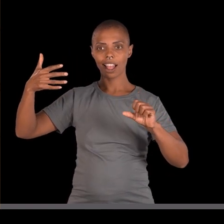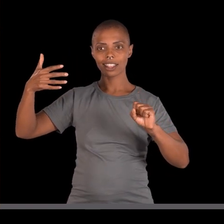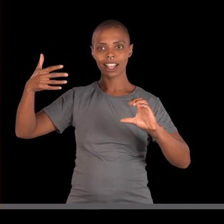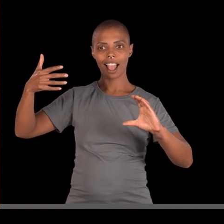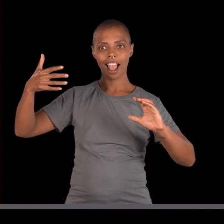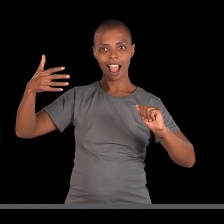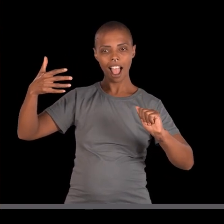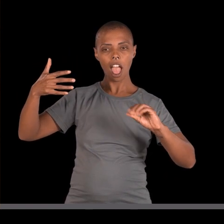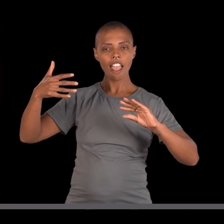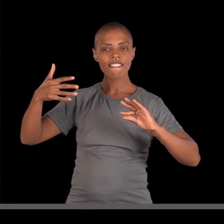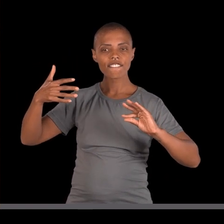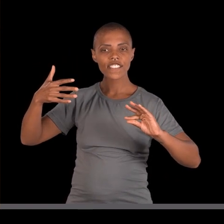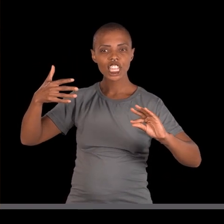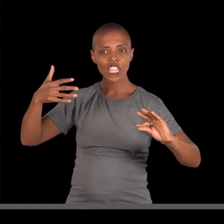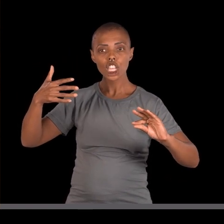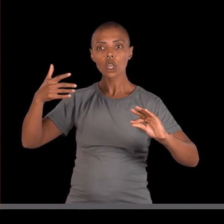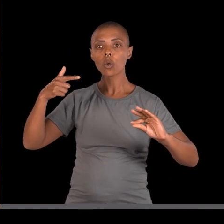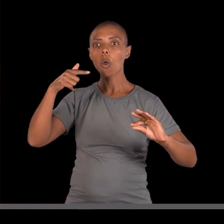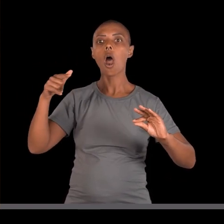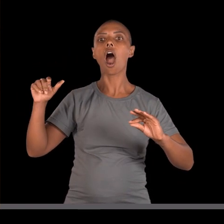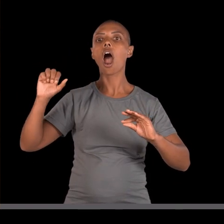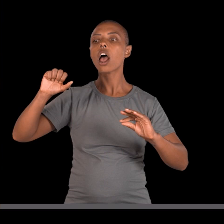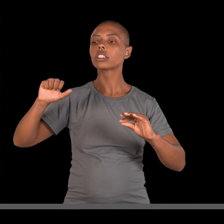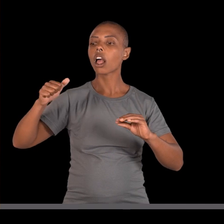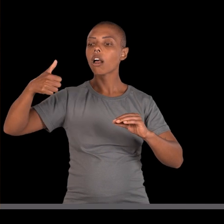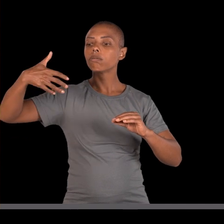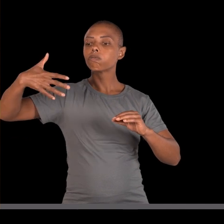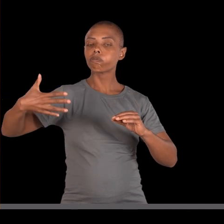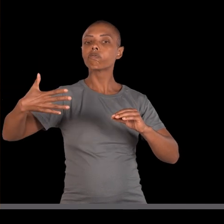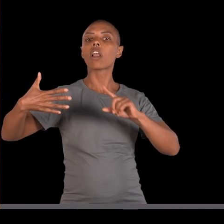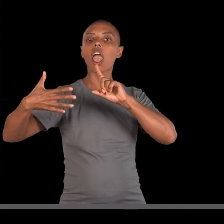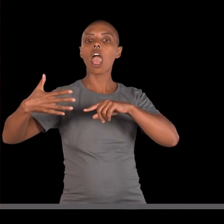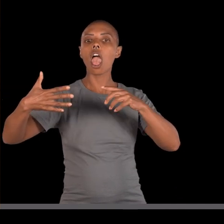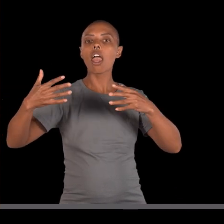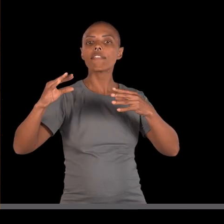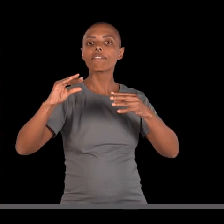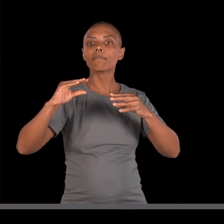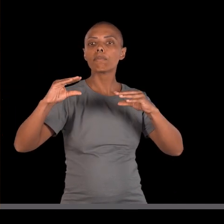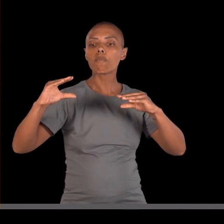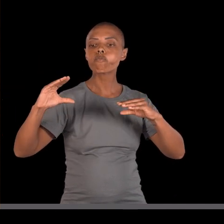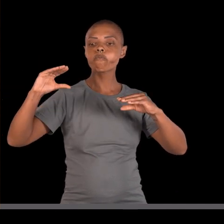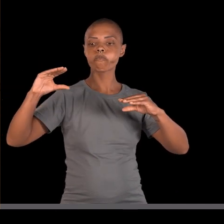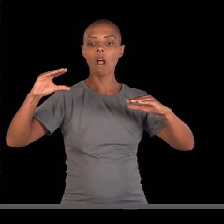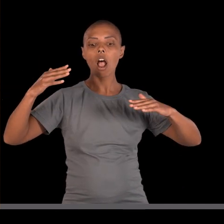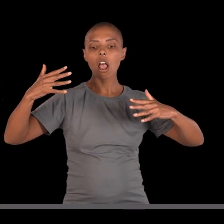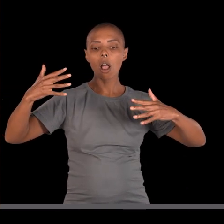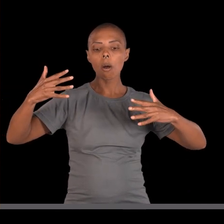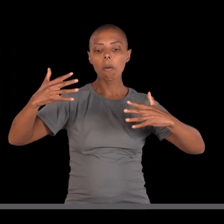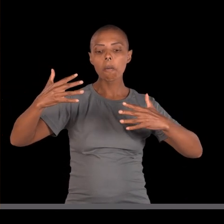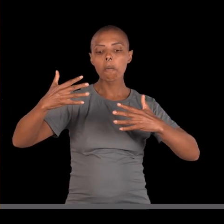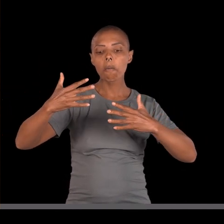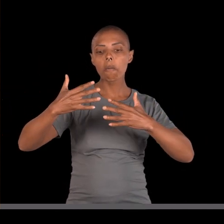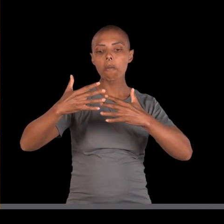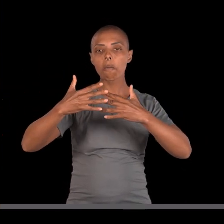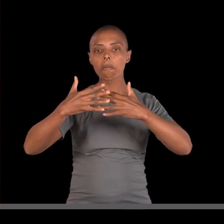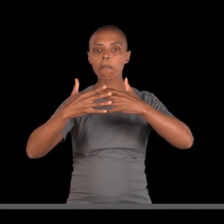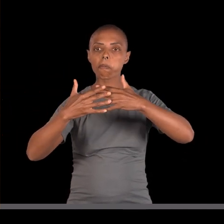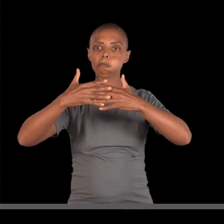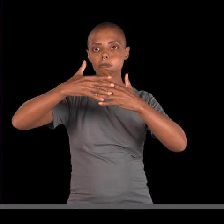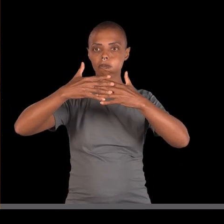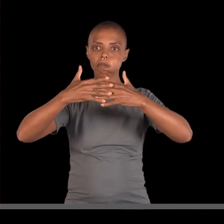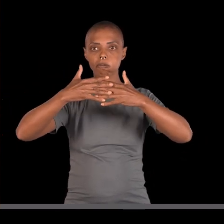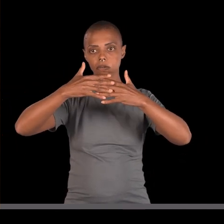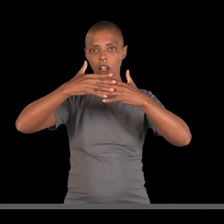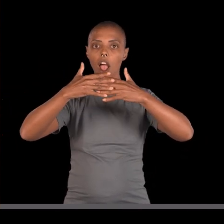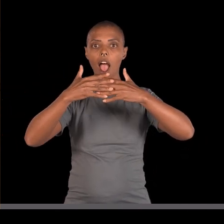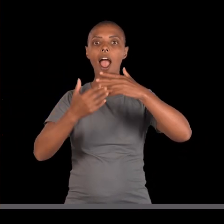do Nazca e a placa sul-americana. A placa do Nazca mais fina, ela vai entrar por debaixo da sul-americana e vai